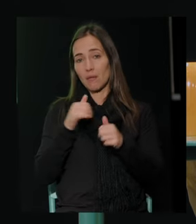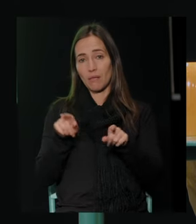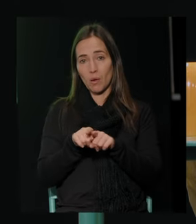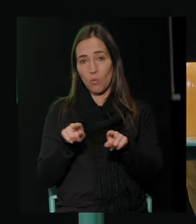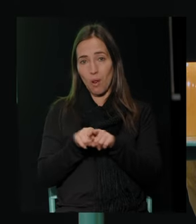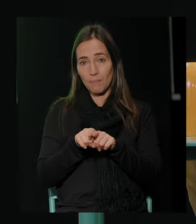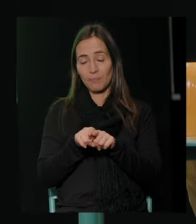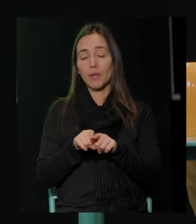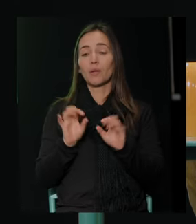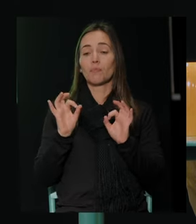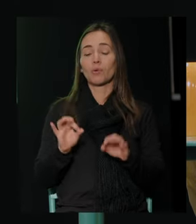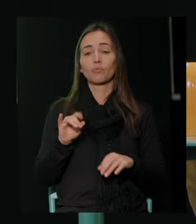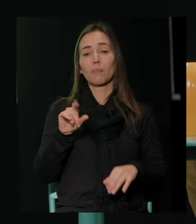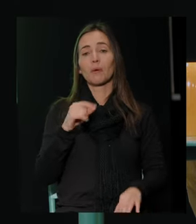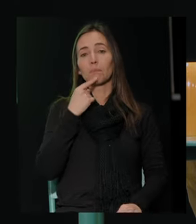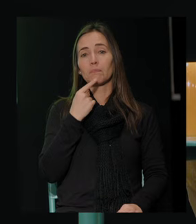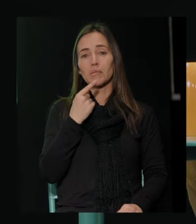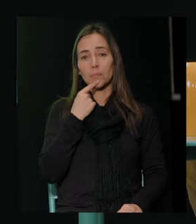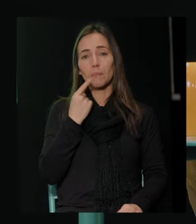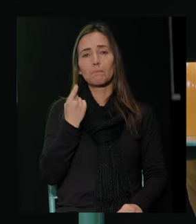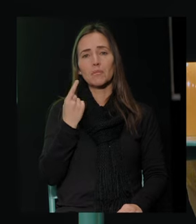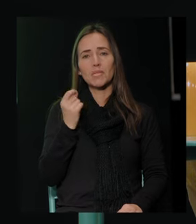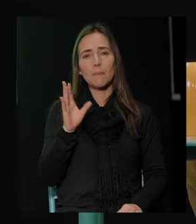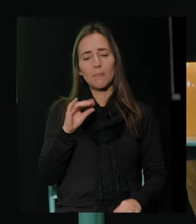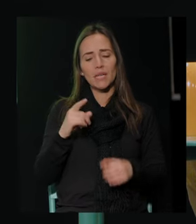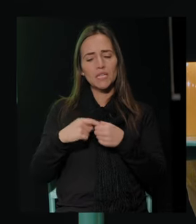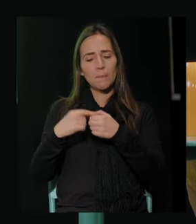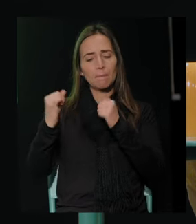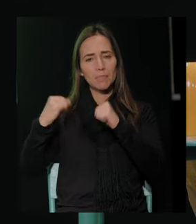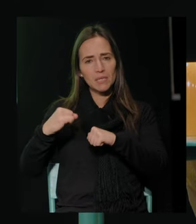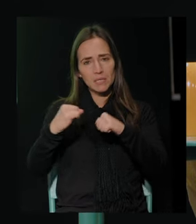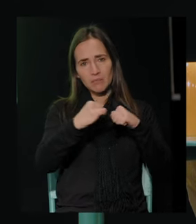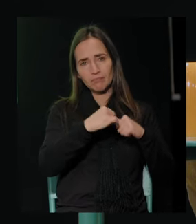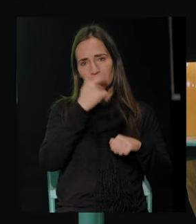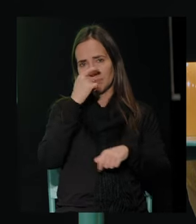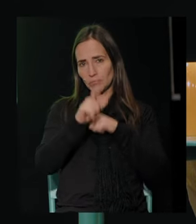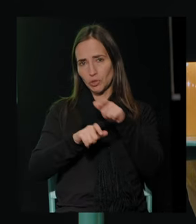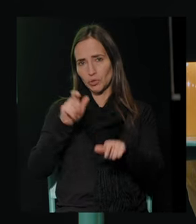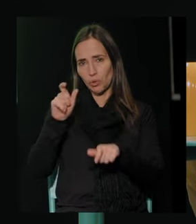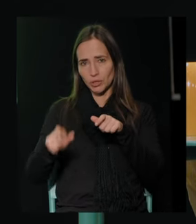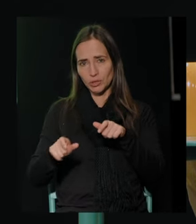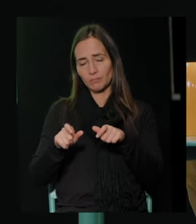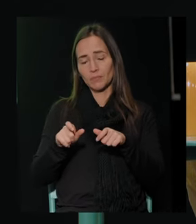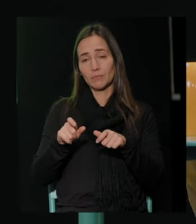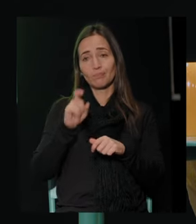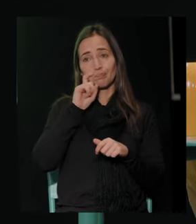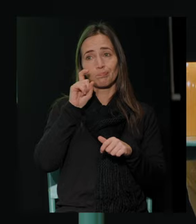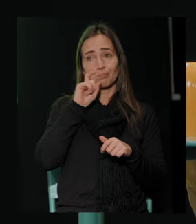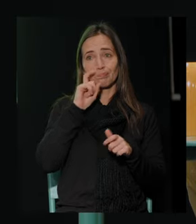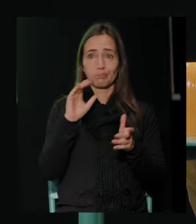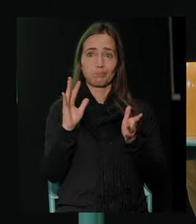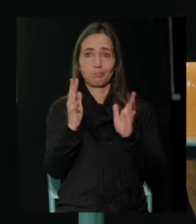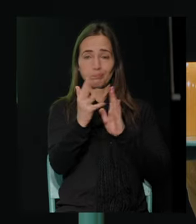E pronto, e também é perceber que tem que haver mais parcerias entre pessoas. Ecologia, pela sua